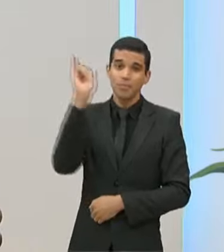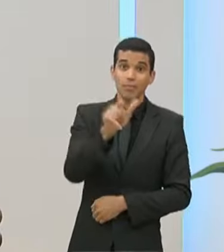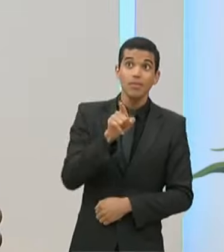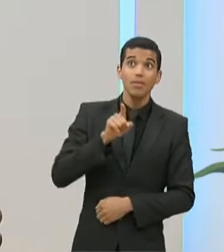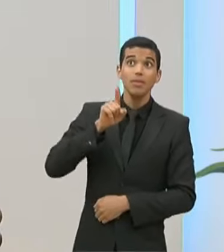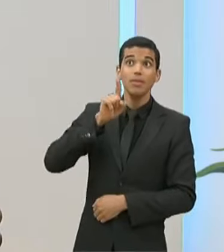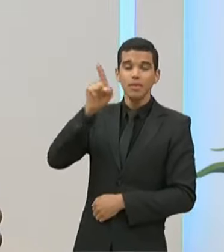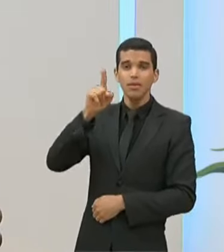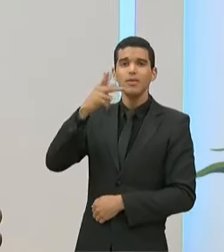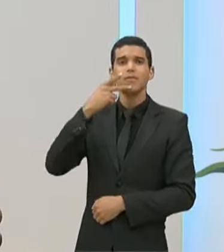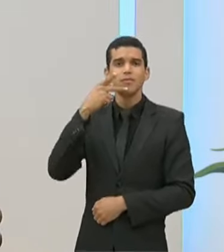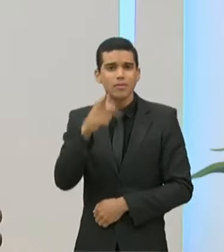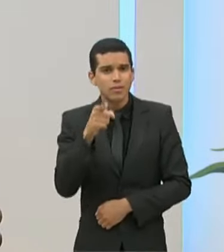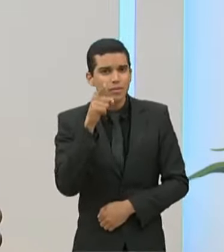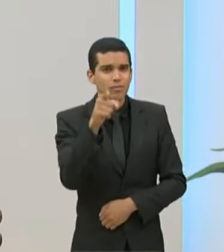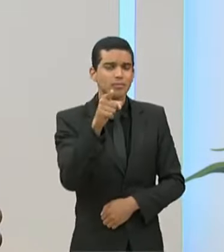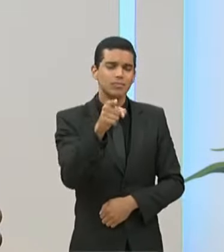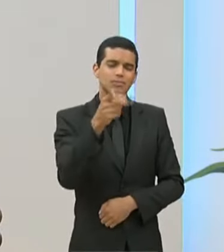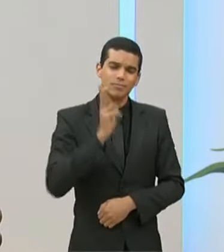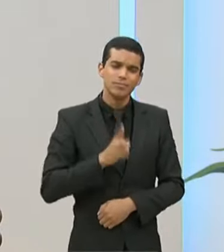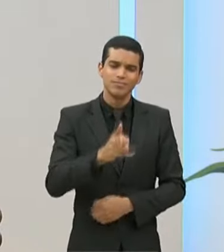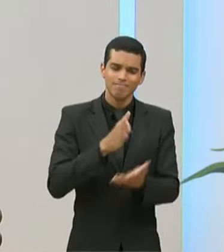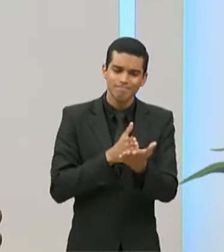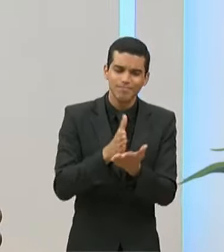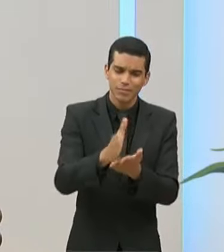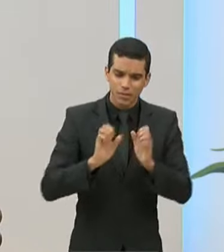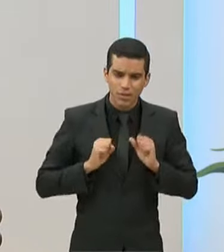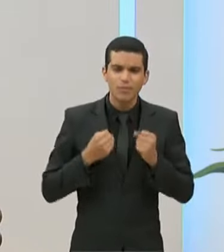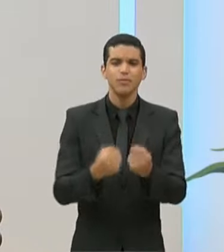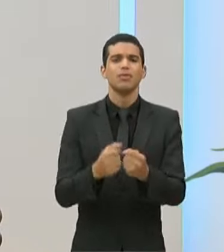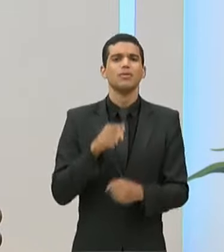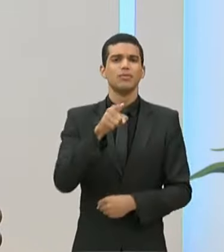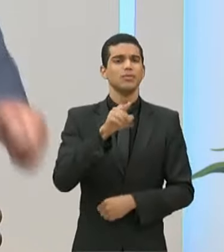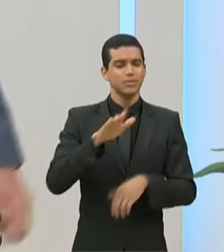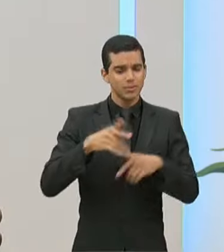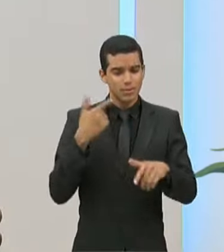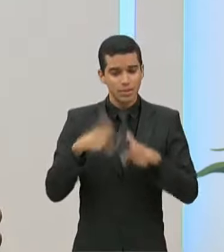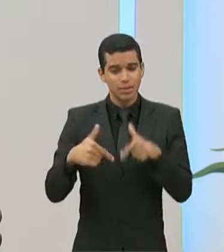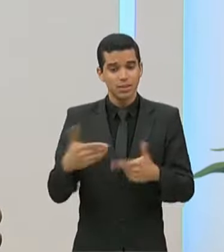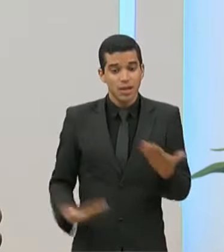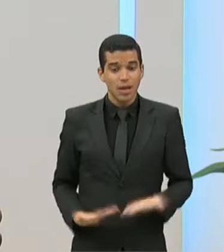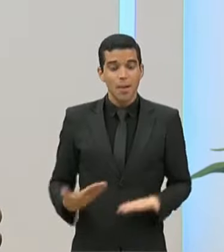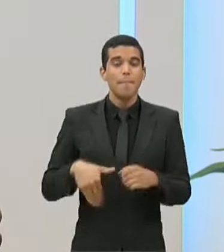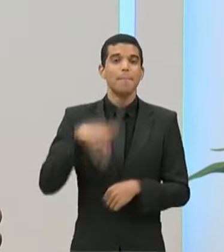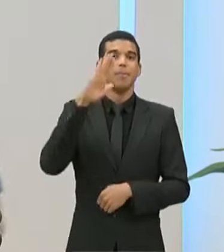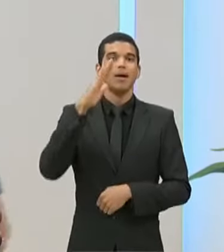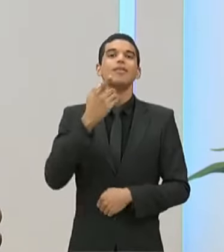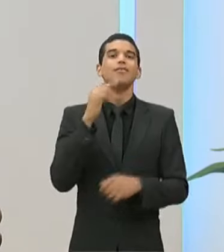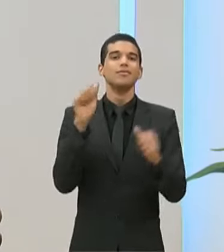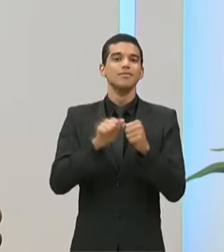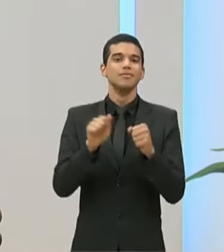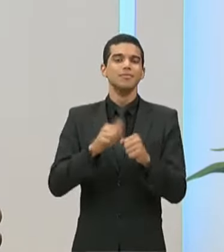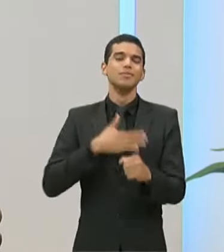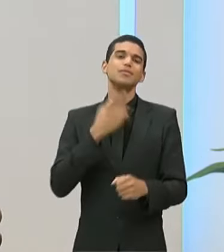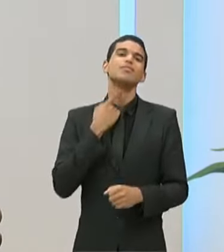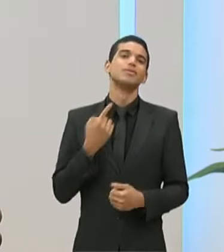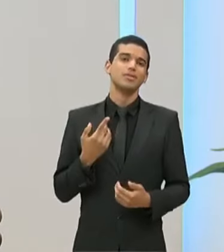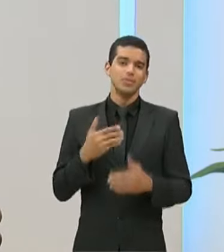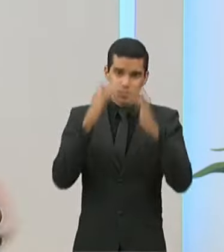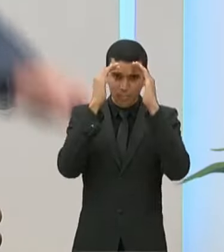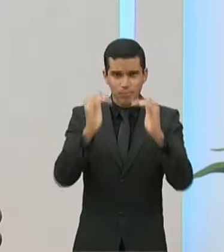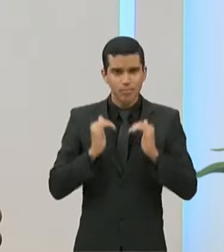e diz: anda na minha presença e frutifica no centro da minha vontade, mesmo que